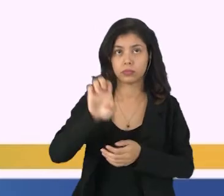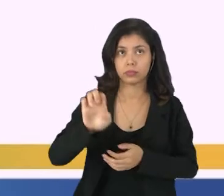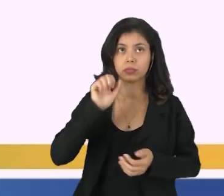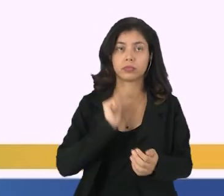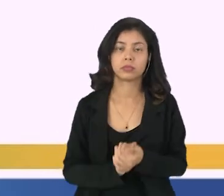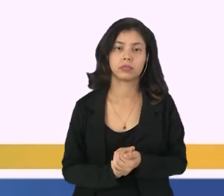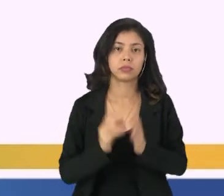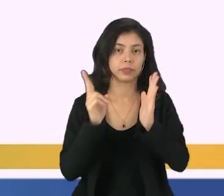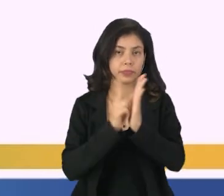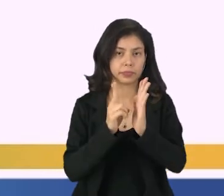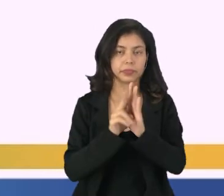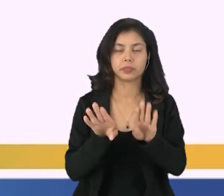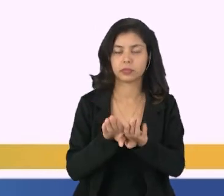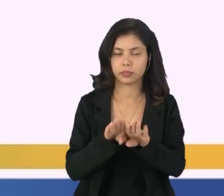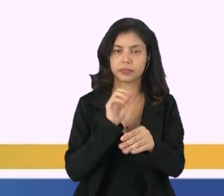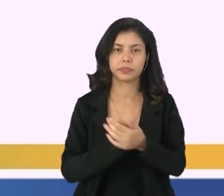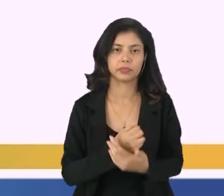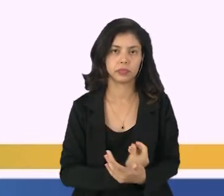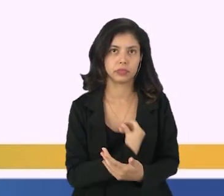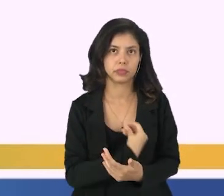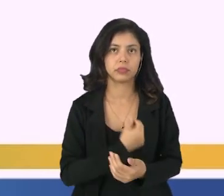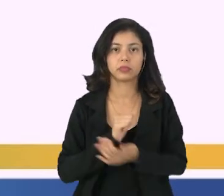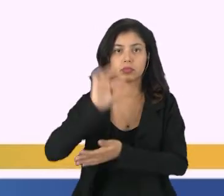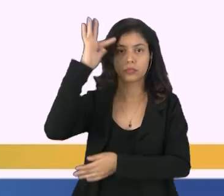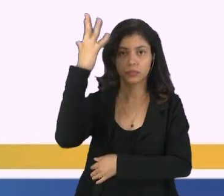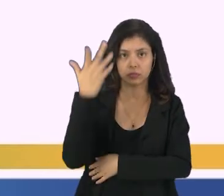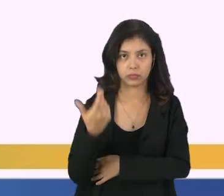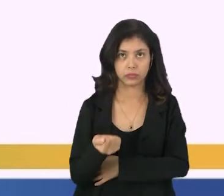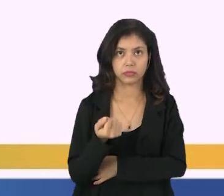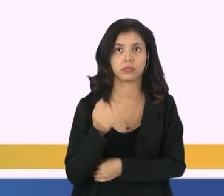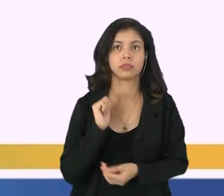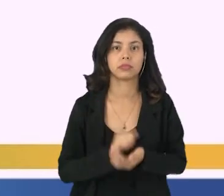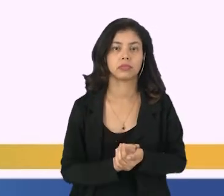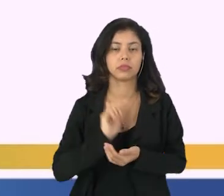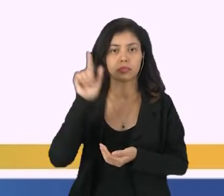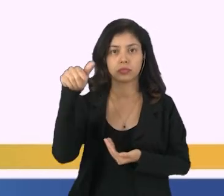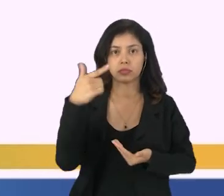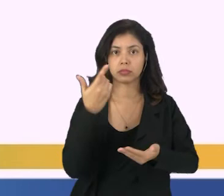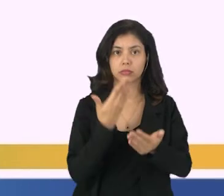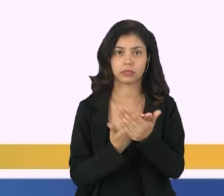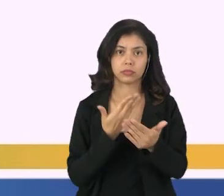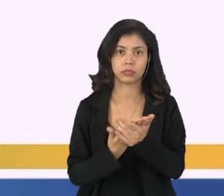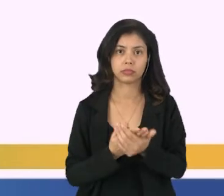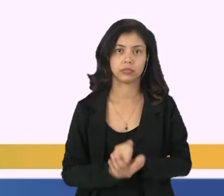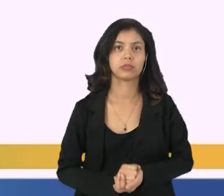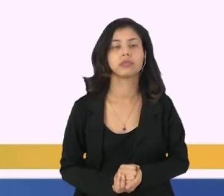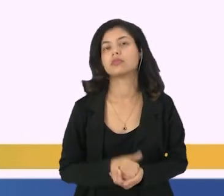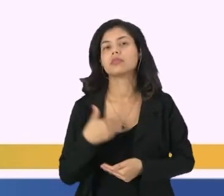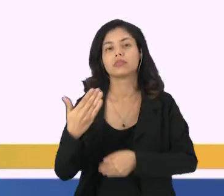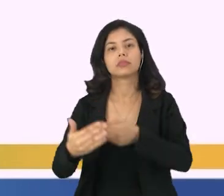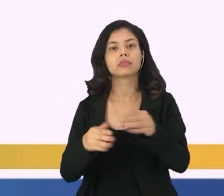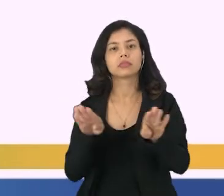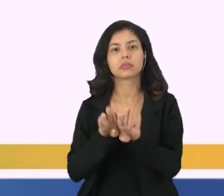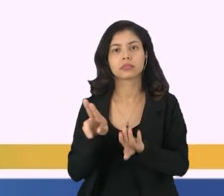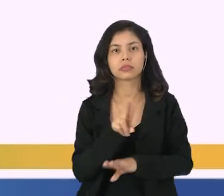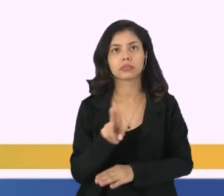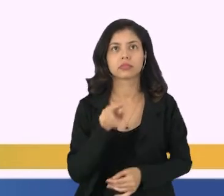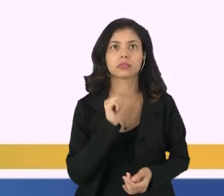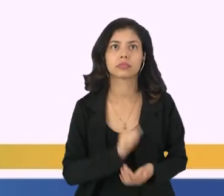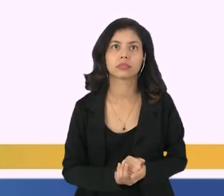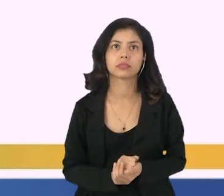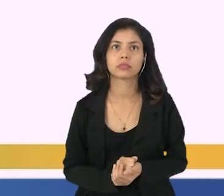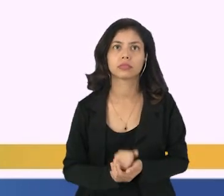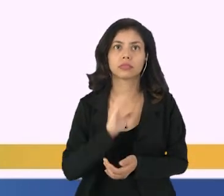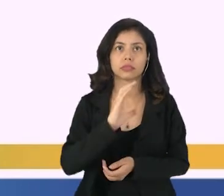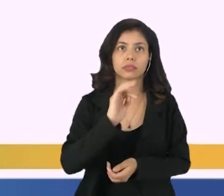aí também indígenas. A gente tem a presença do africano, que a gente vai discutir nas nossas próximas aulas, né, nesse processo também chamado de